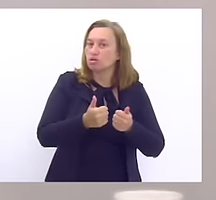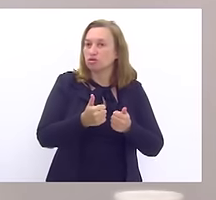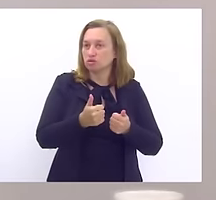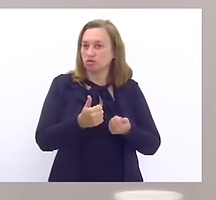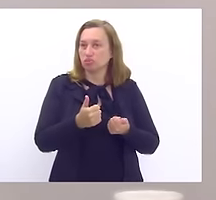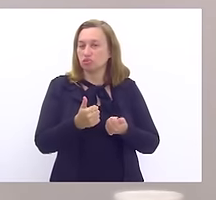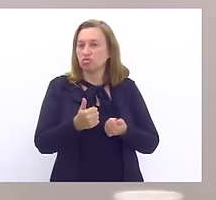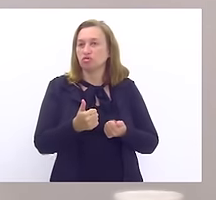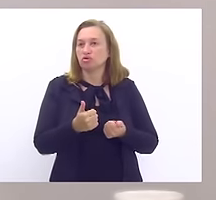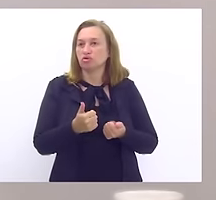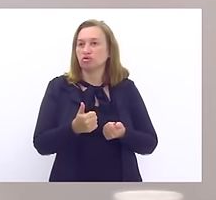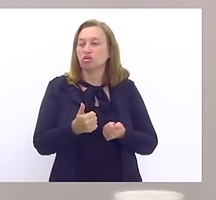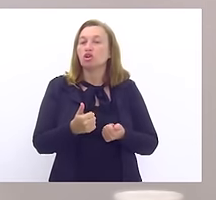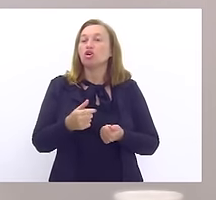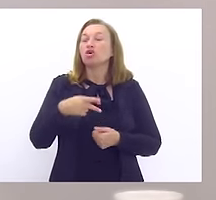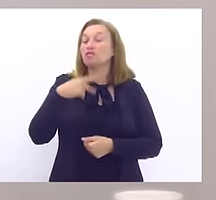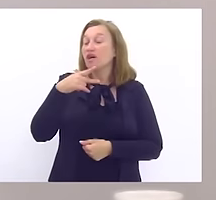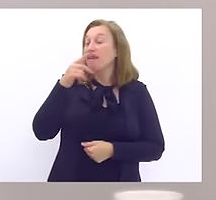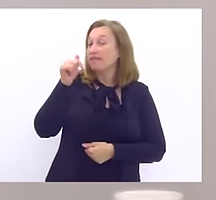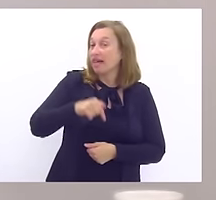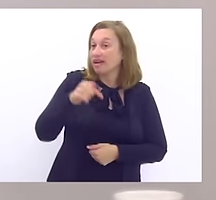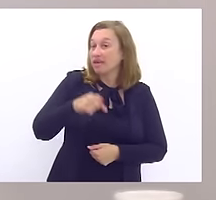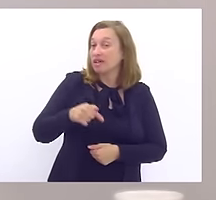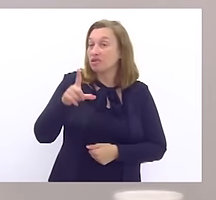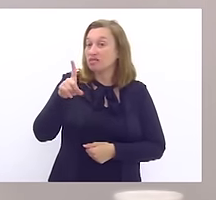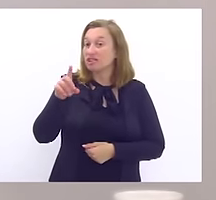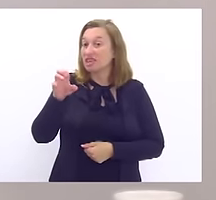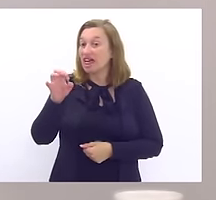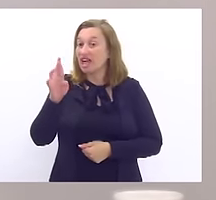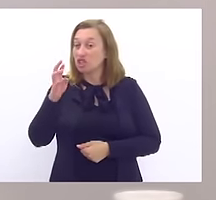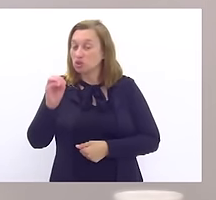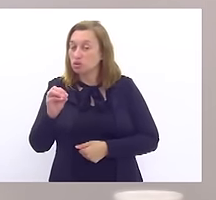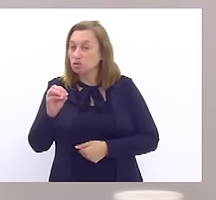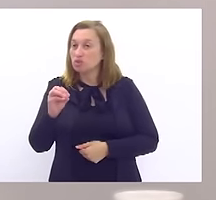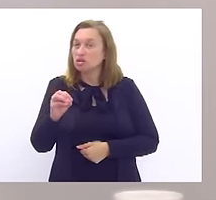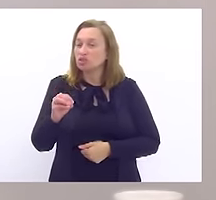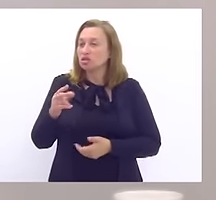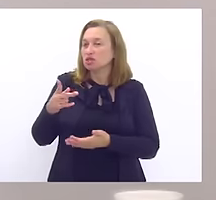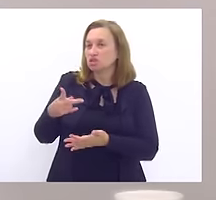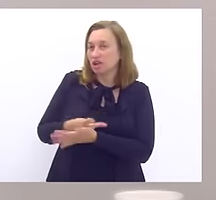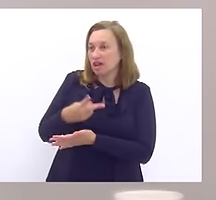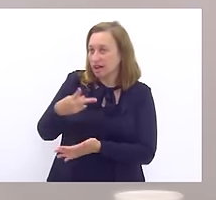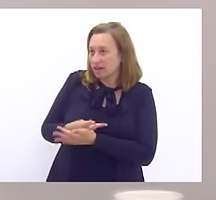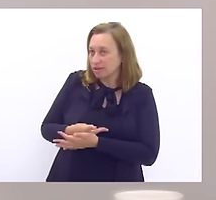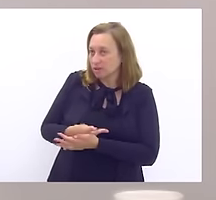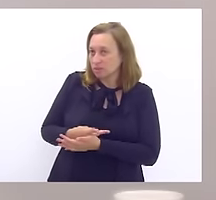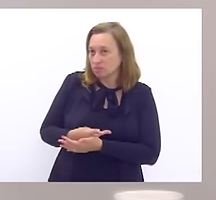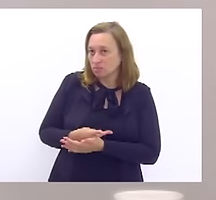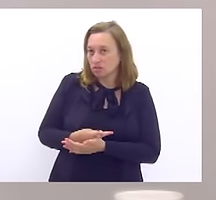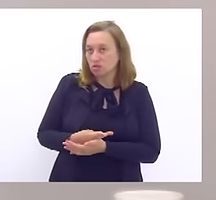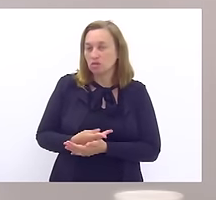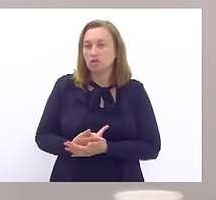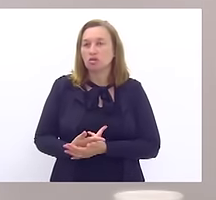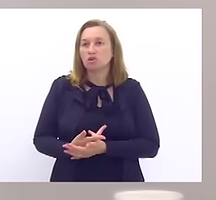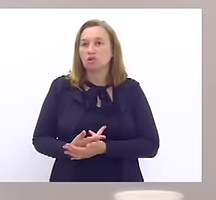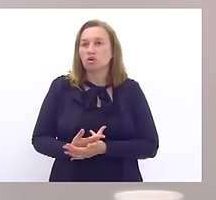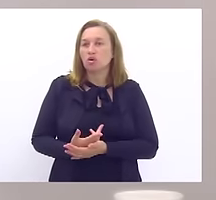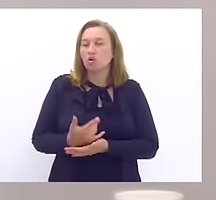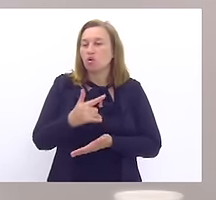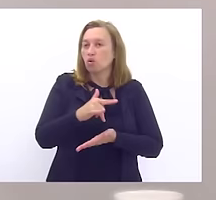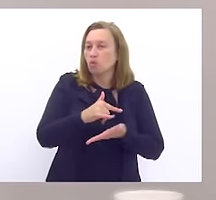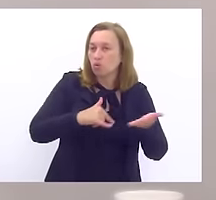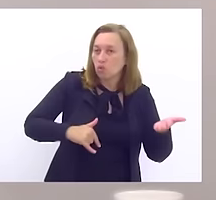estamos afirmando aqui e que o Detro está em desvio de finalidade uma vez seja por convênio